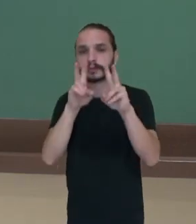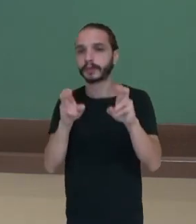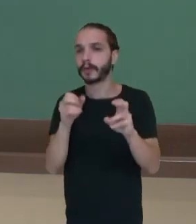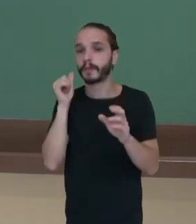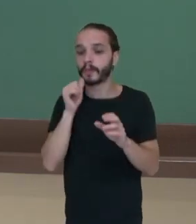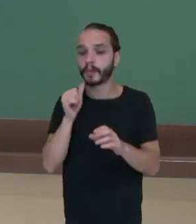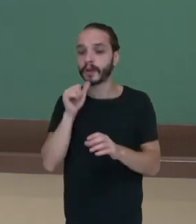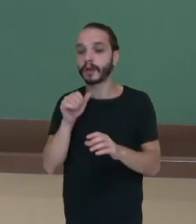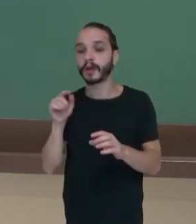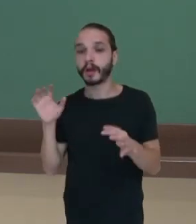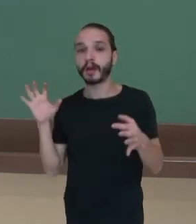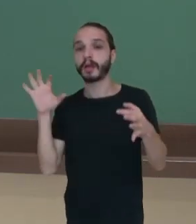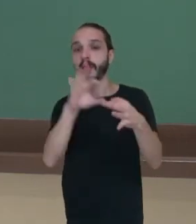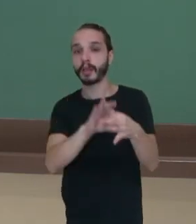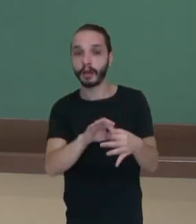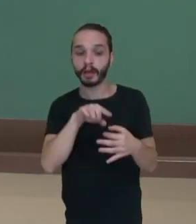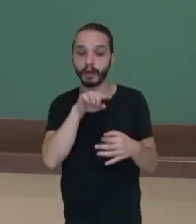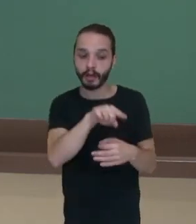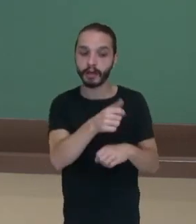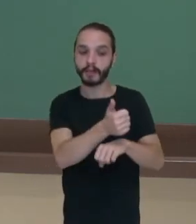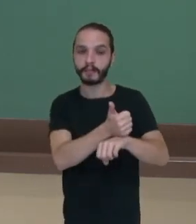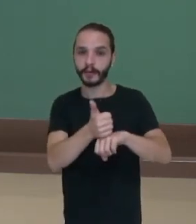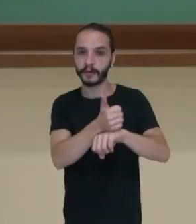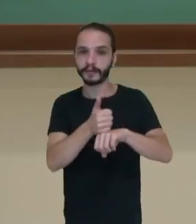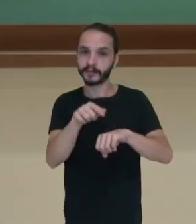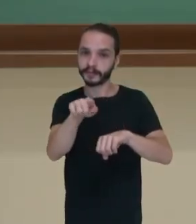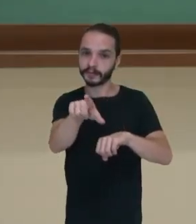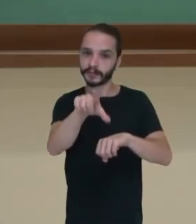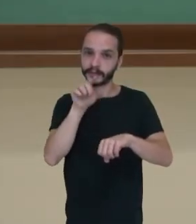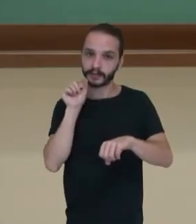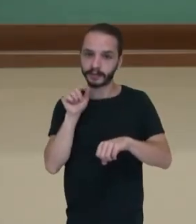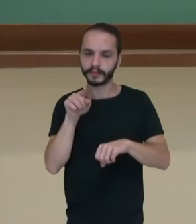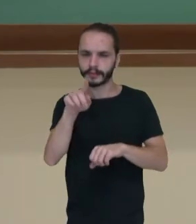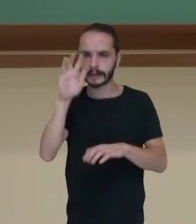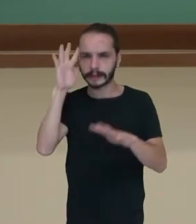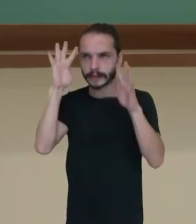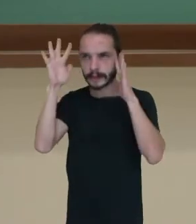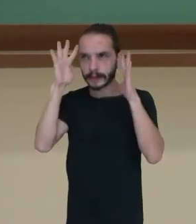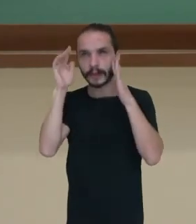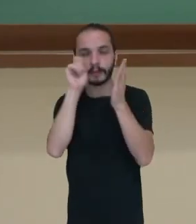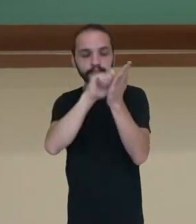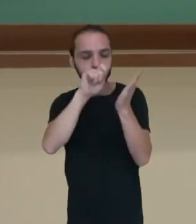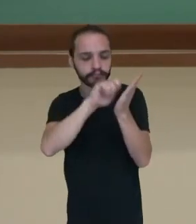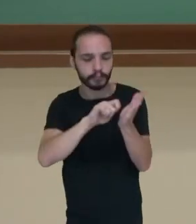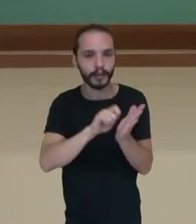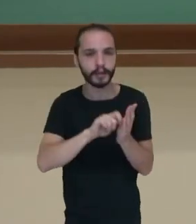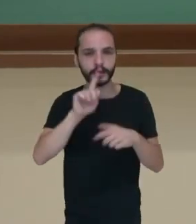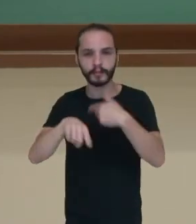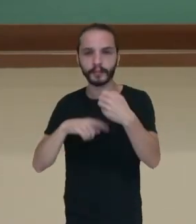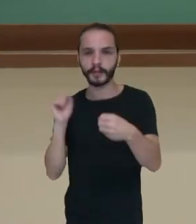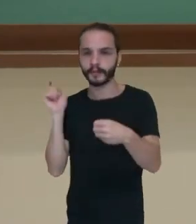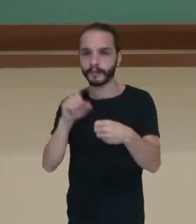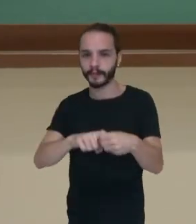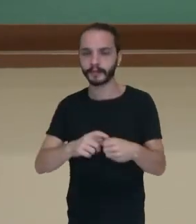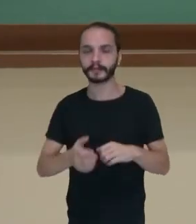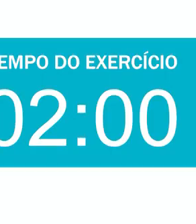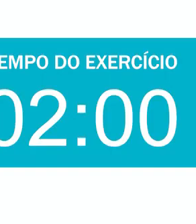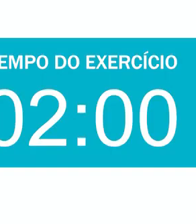feminina nessa profissão que vocês escolheram. Aí vocês refletem um pouquinho, anotam e nós já voltamos para corrigir.